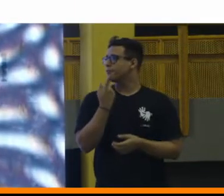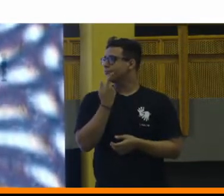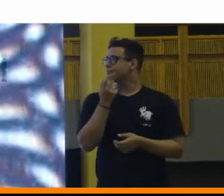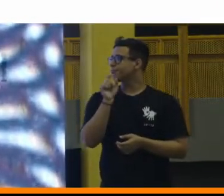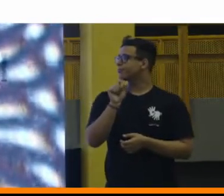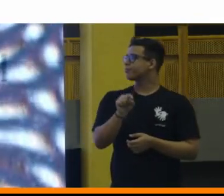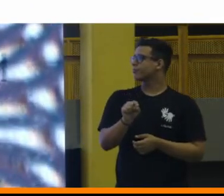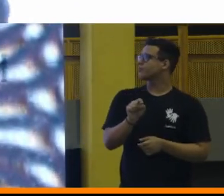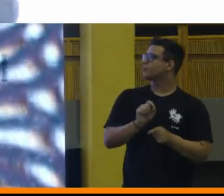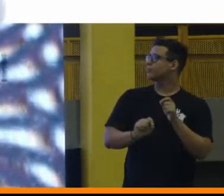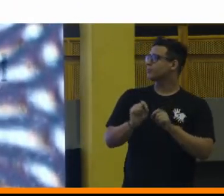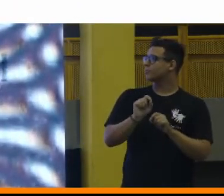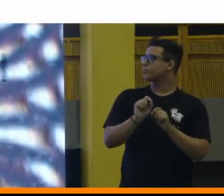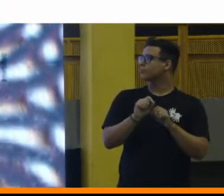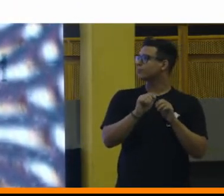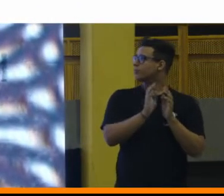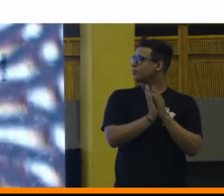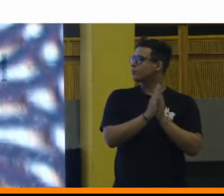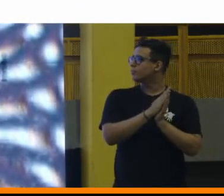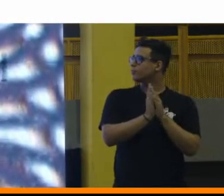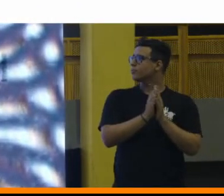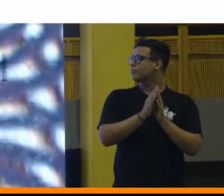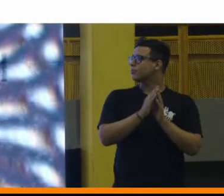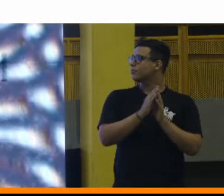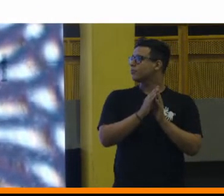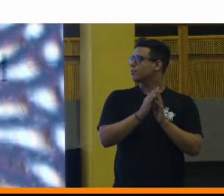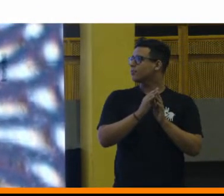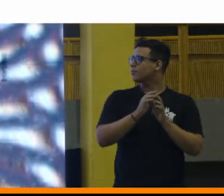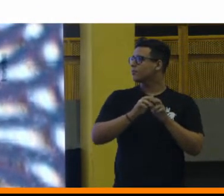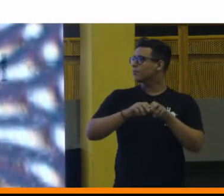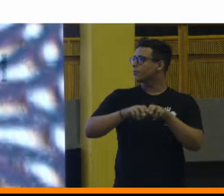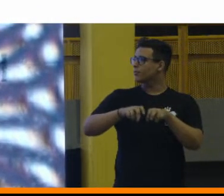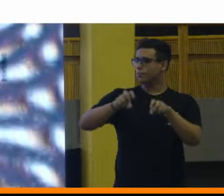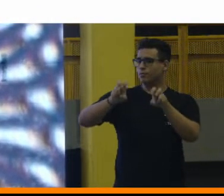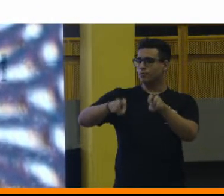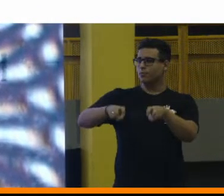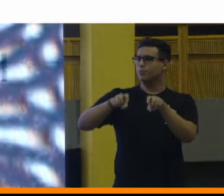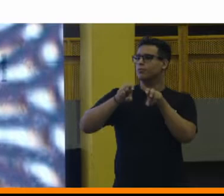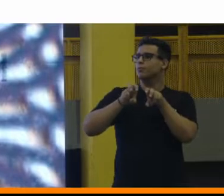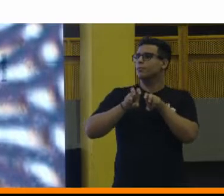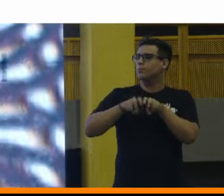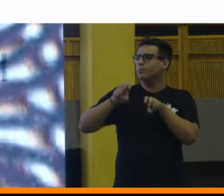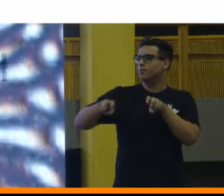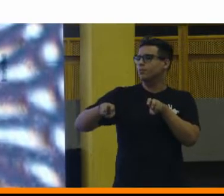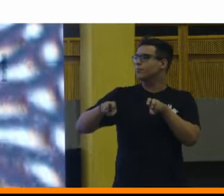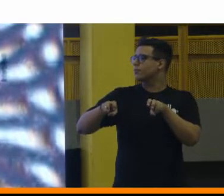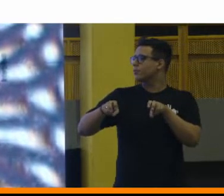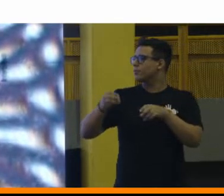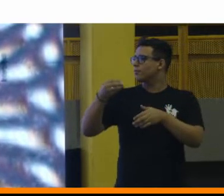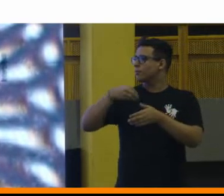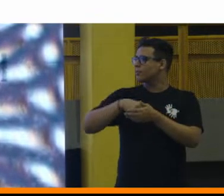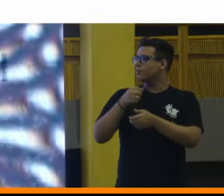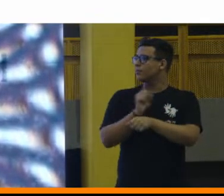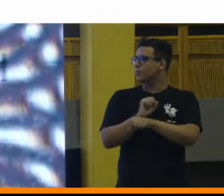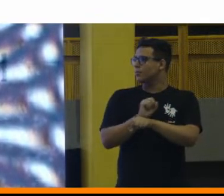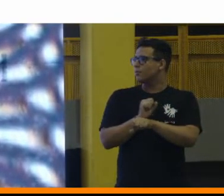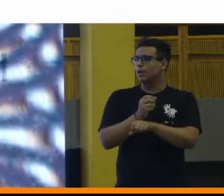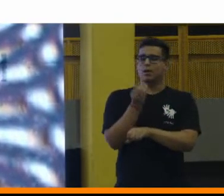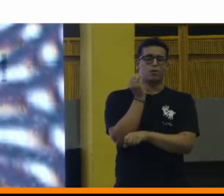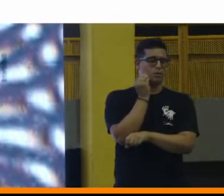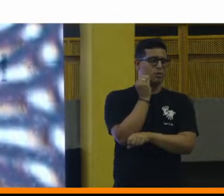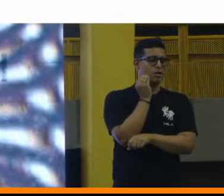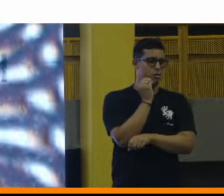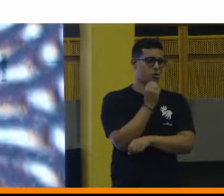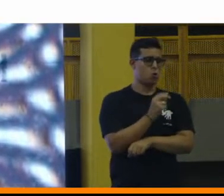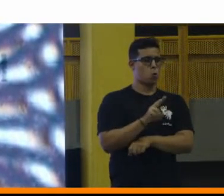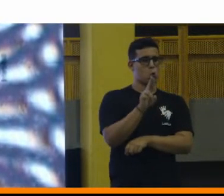que os bonecos são colocados como ocupantes dentro do carro. Para fazer esses testes, o pessoal